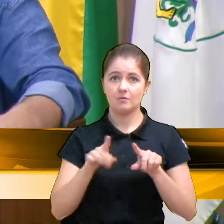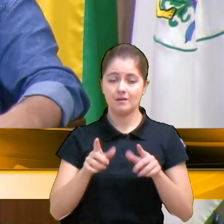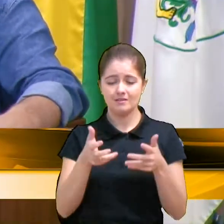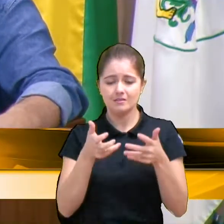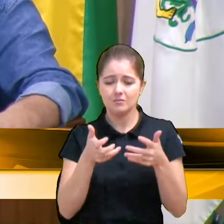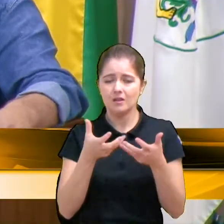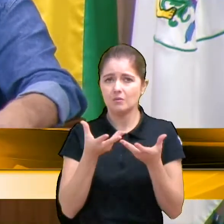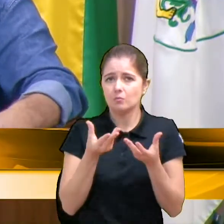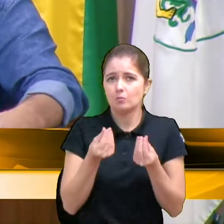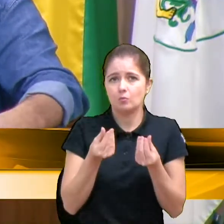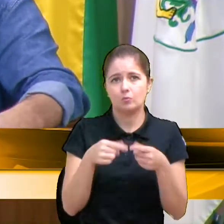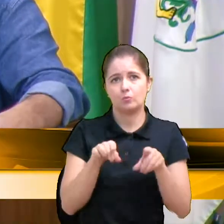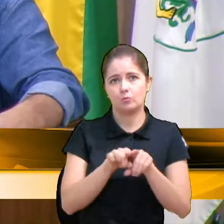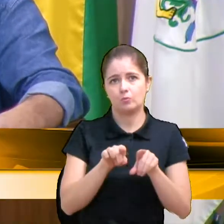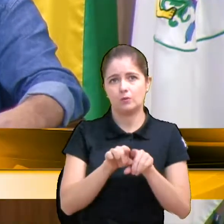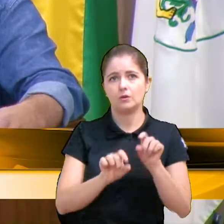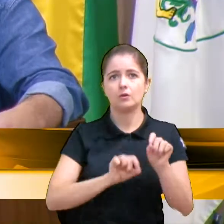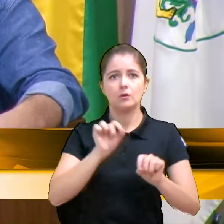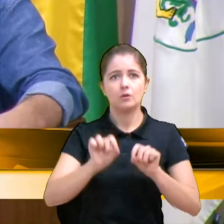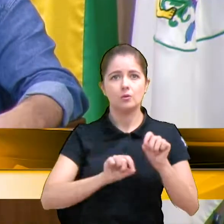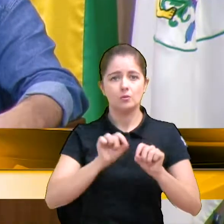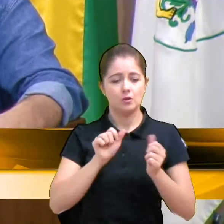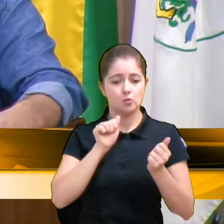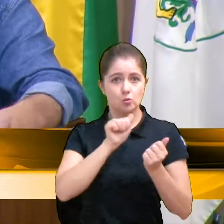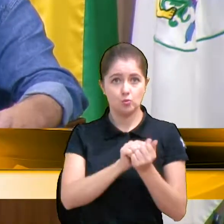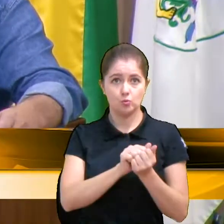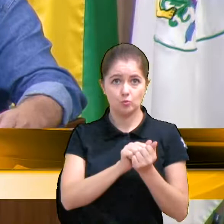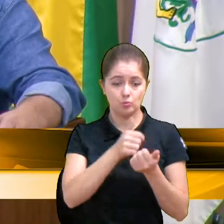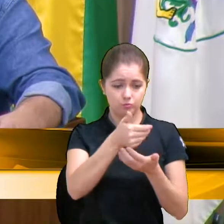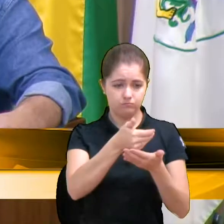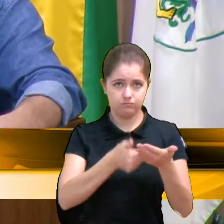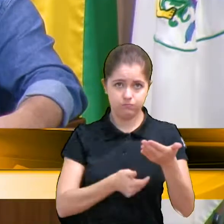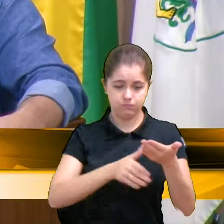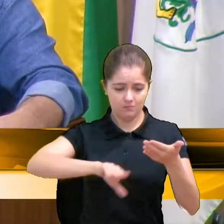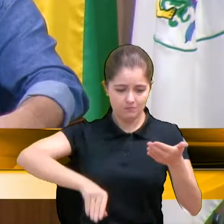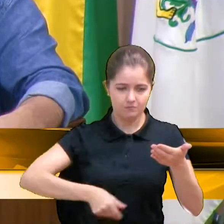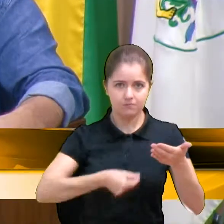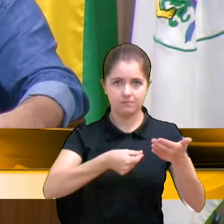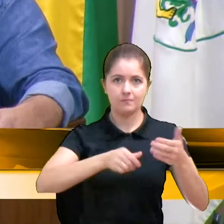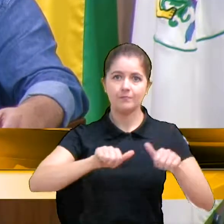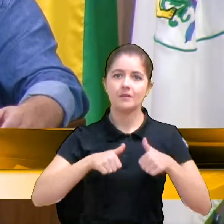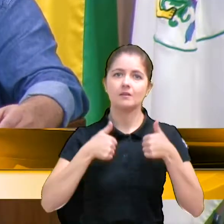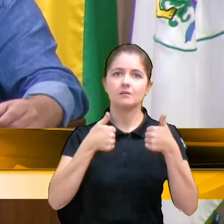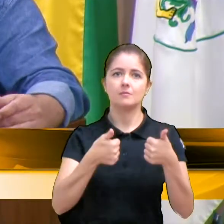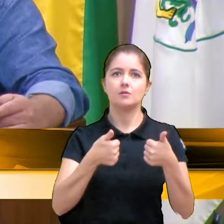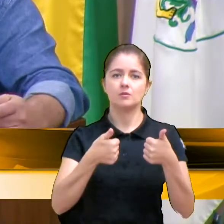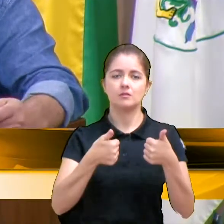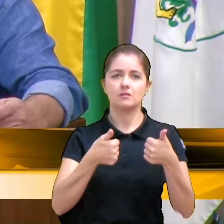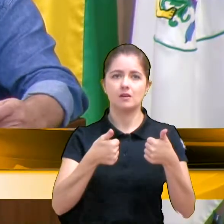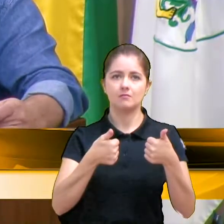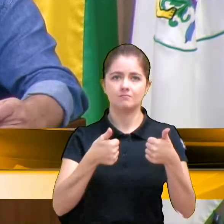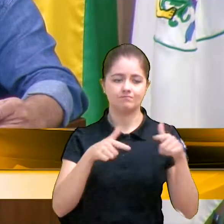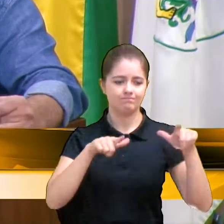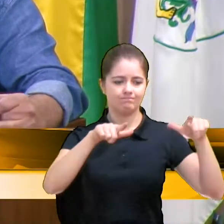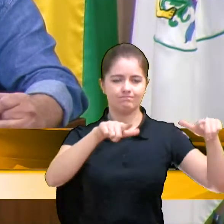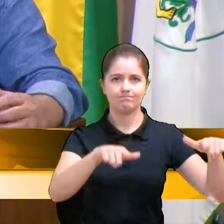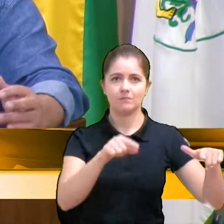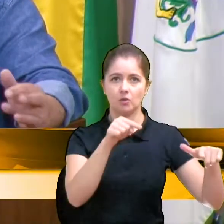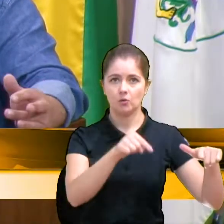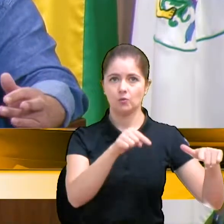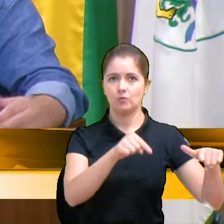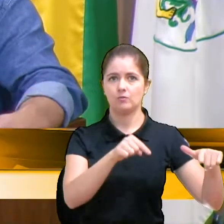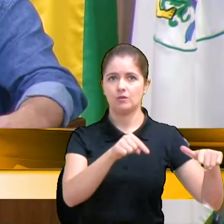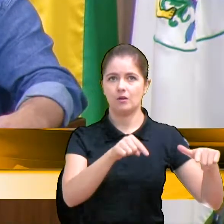que tivesse também, junto na reivindicação deles, a melhoria naquele trajeto ali, que como